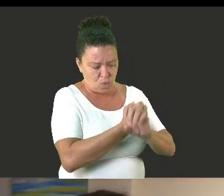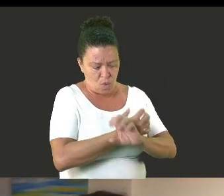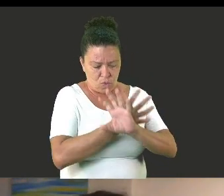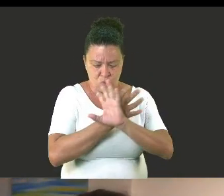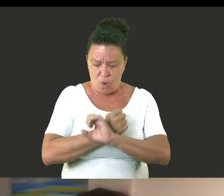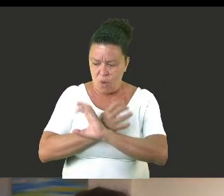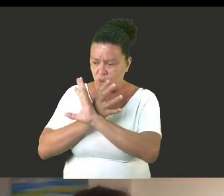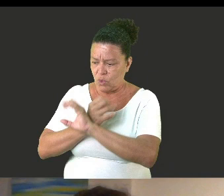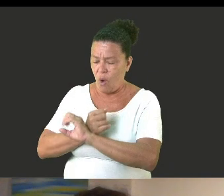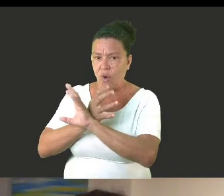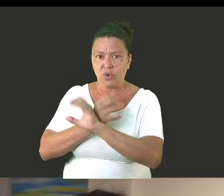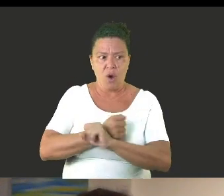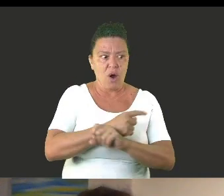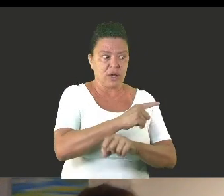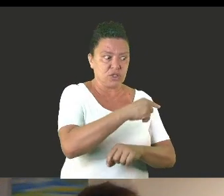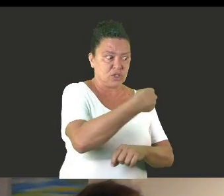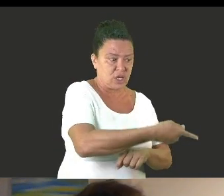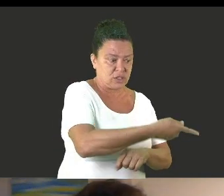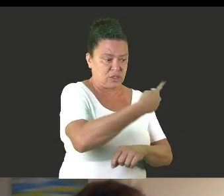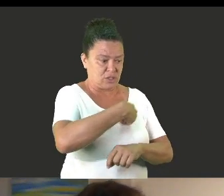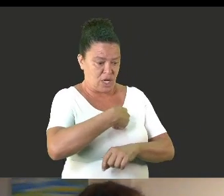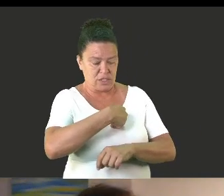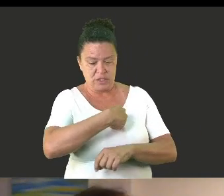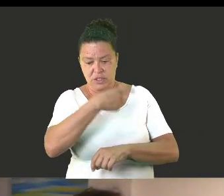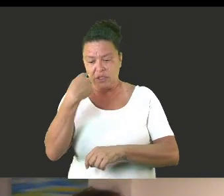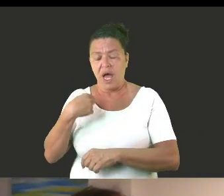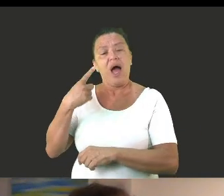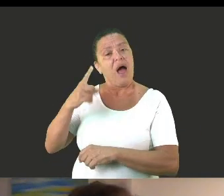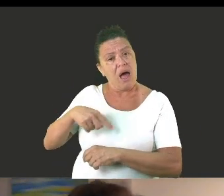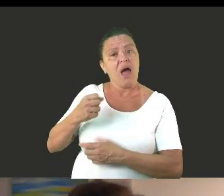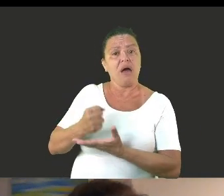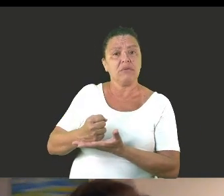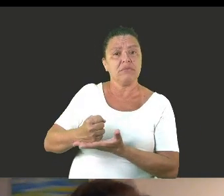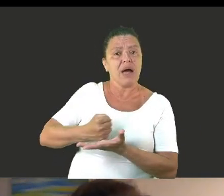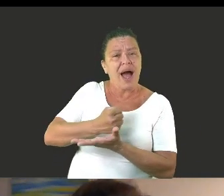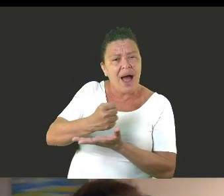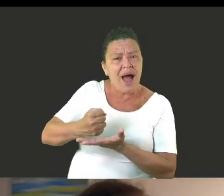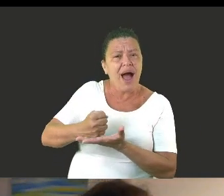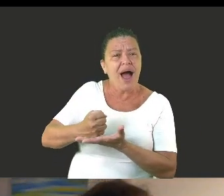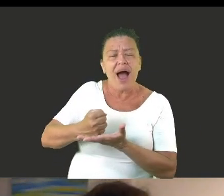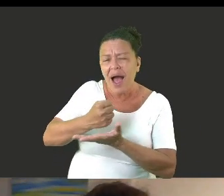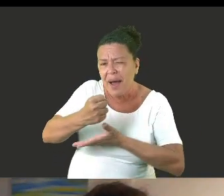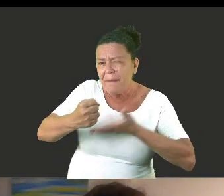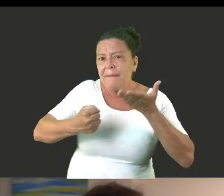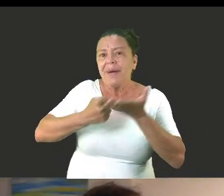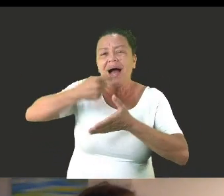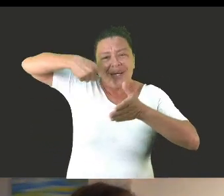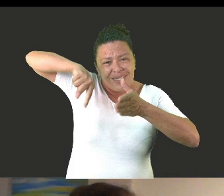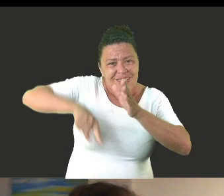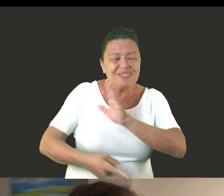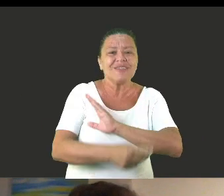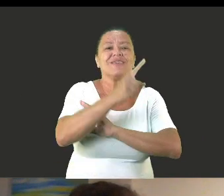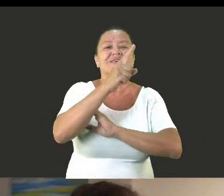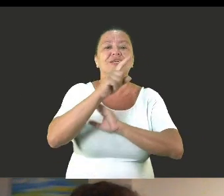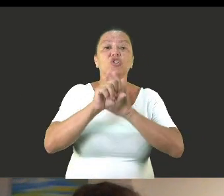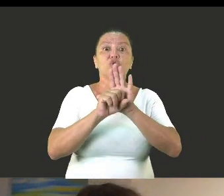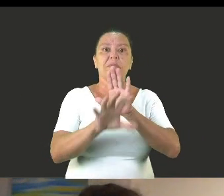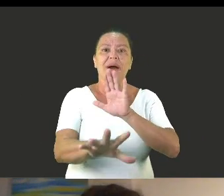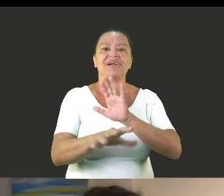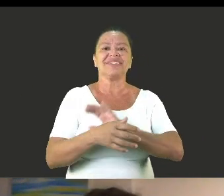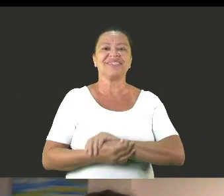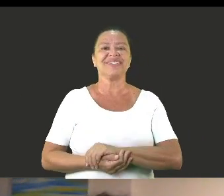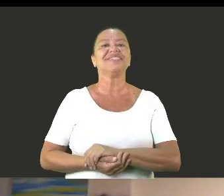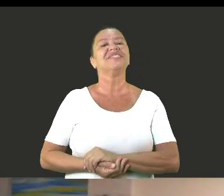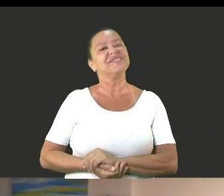de um indivíduo para o outro, é nisso que se baseia, onde nós temos um dos fundamentos do passe.